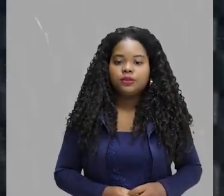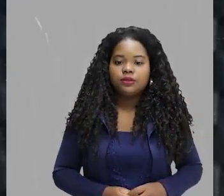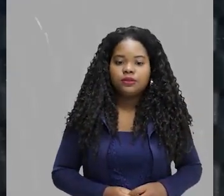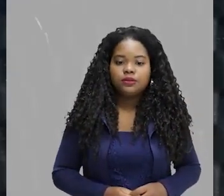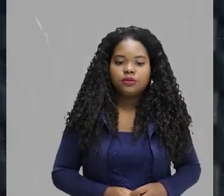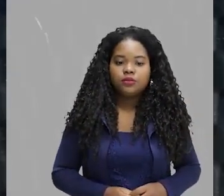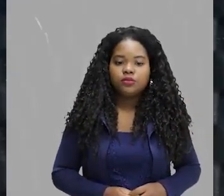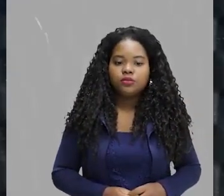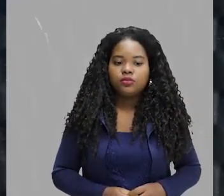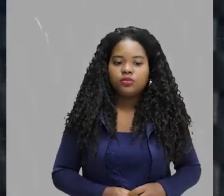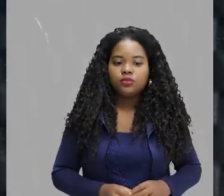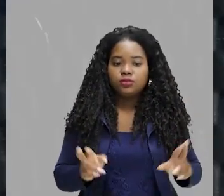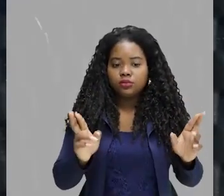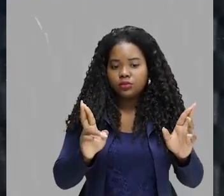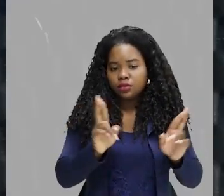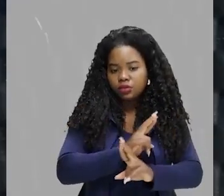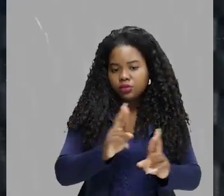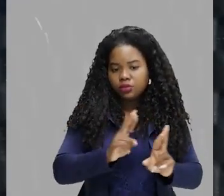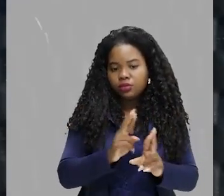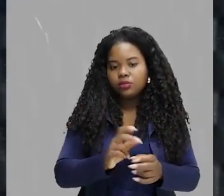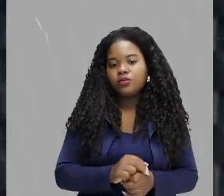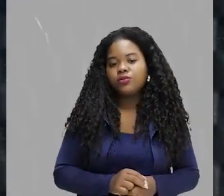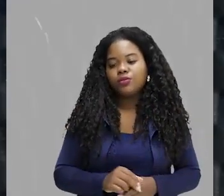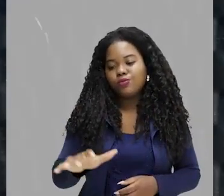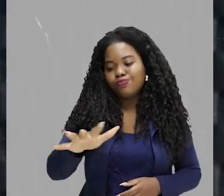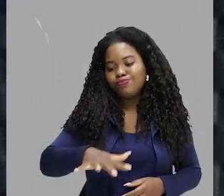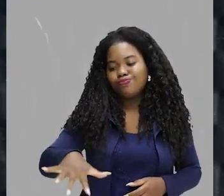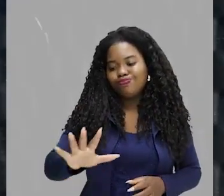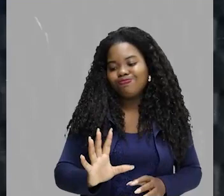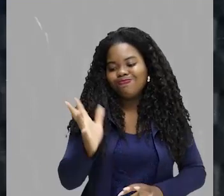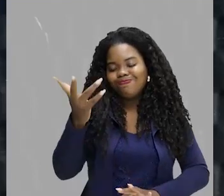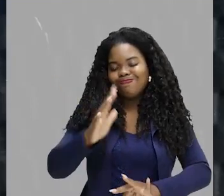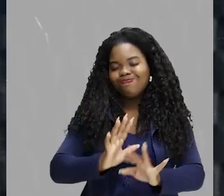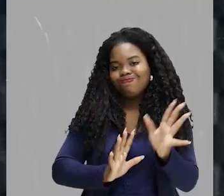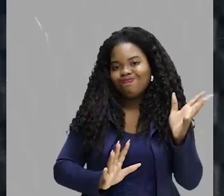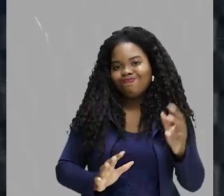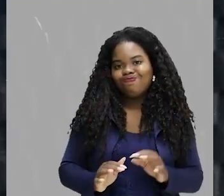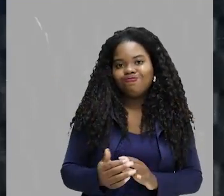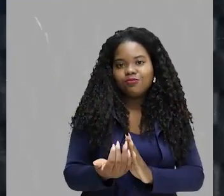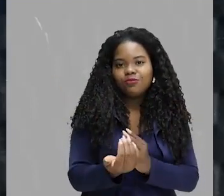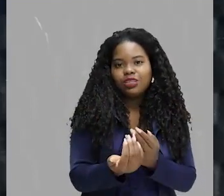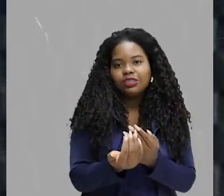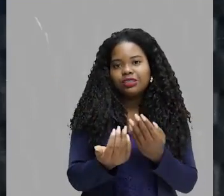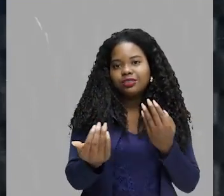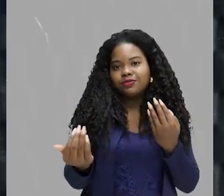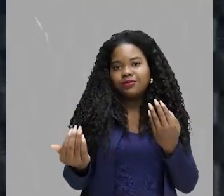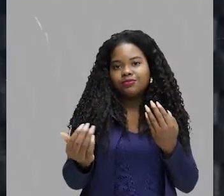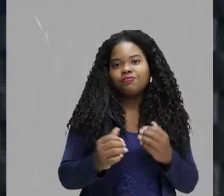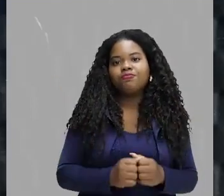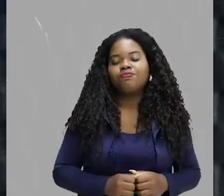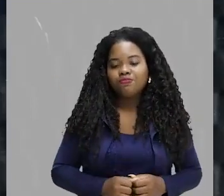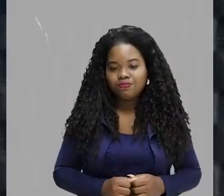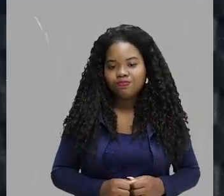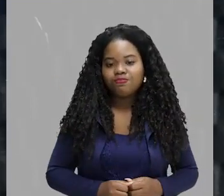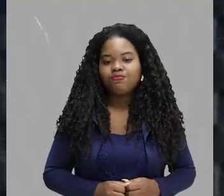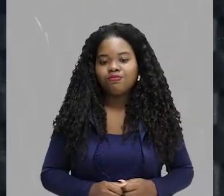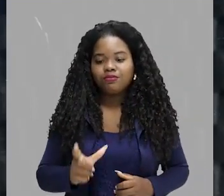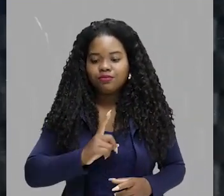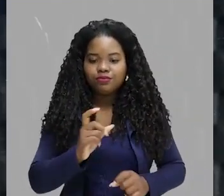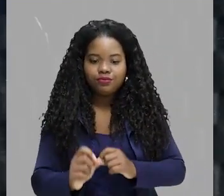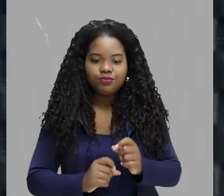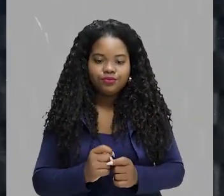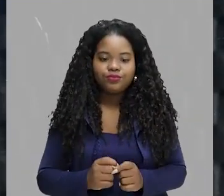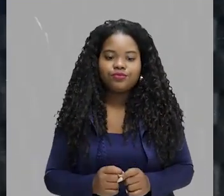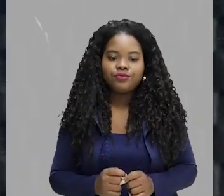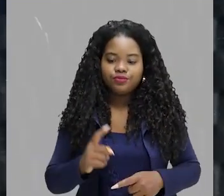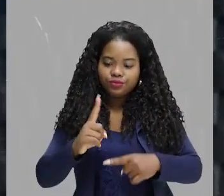vai modificando a nossa relação com quem? Com o meio ambiente. Porque é exatamente do meio ambiente que a gente tira as matérias-primas.